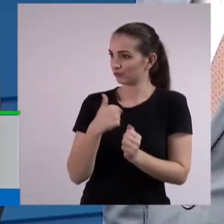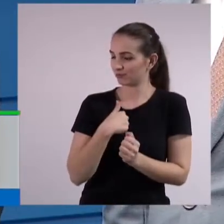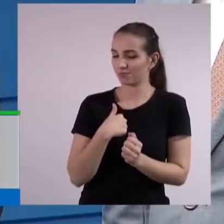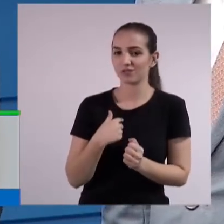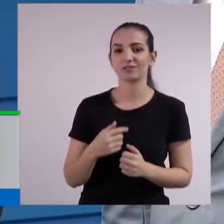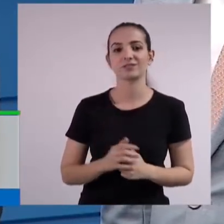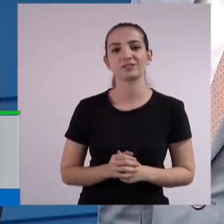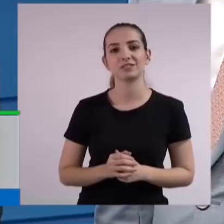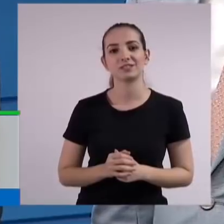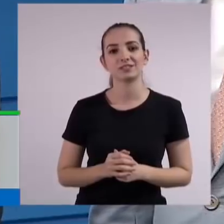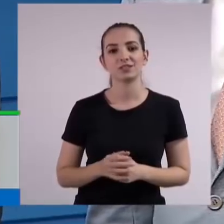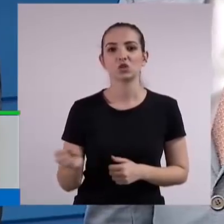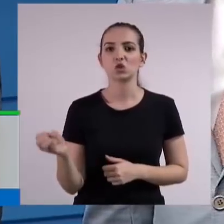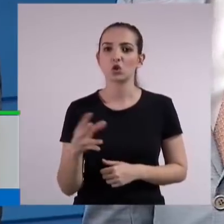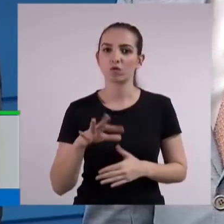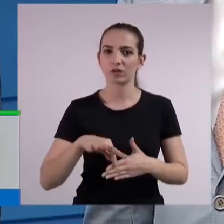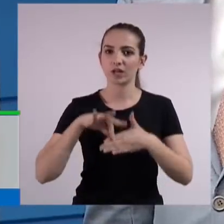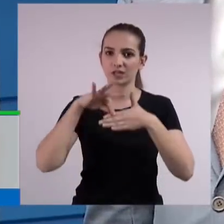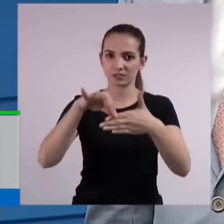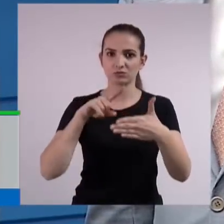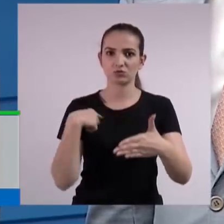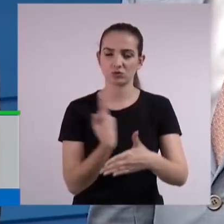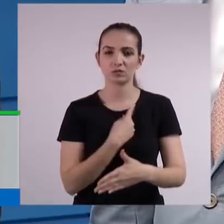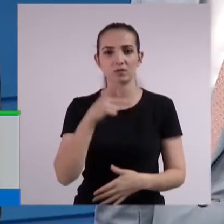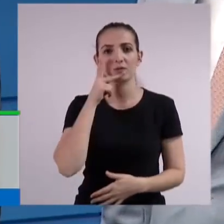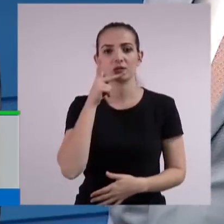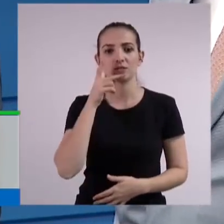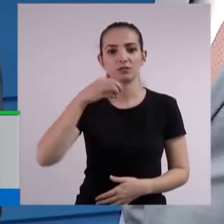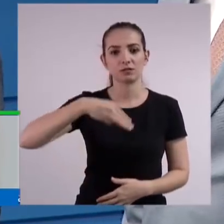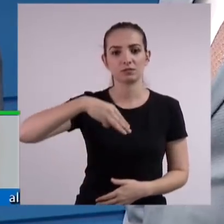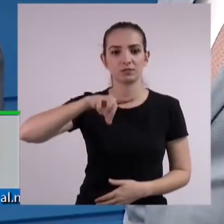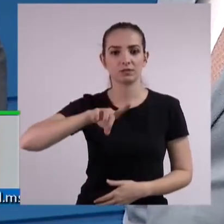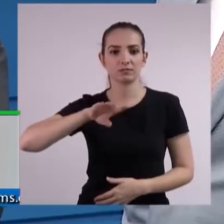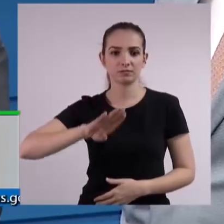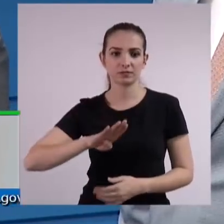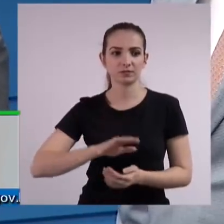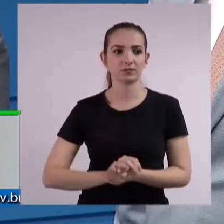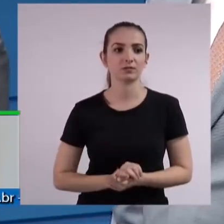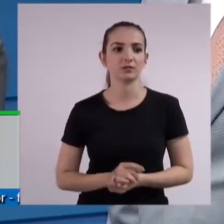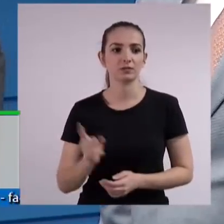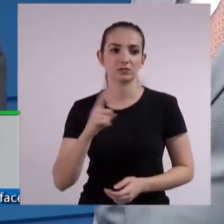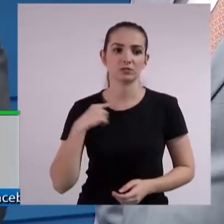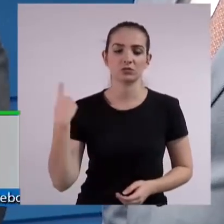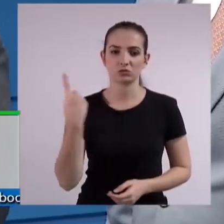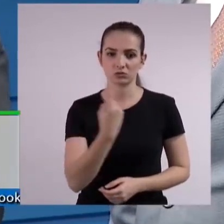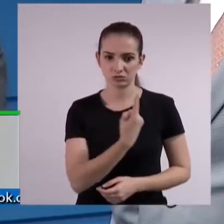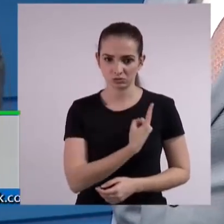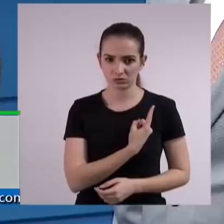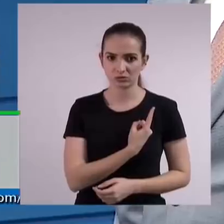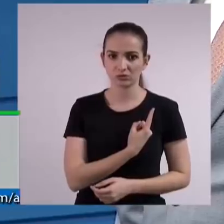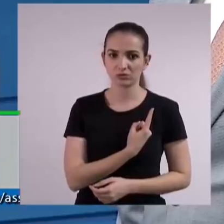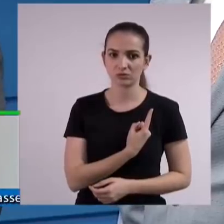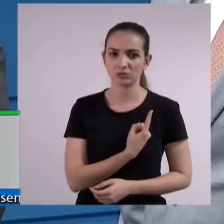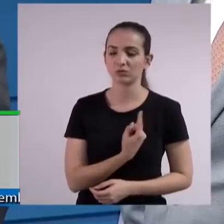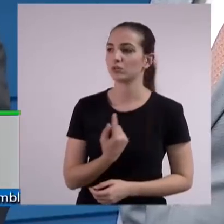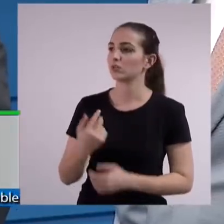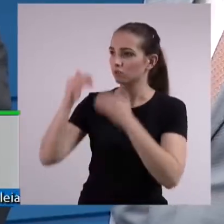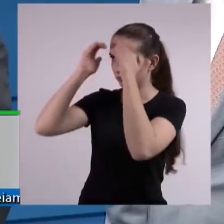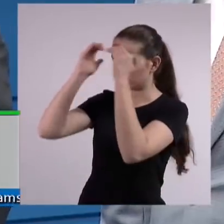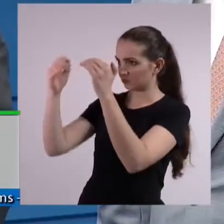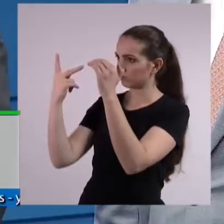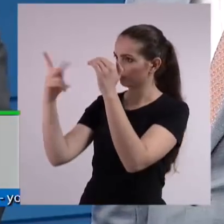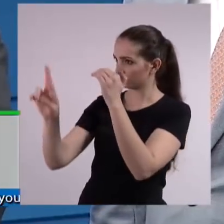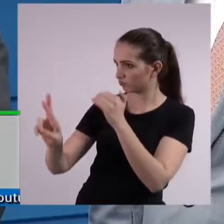novo líder do nosso MDB, nós vamos seguir o seu